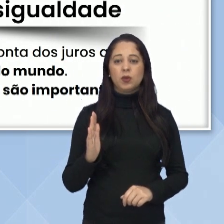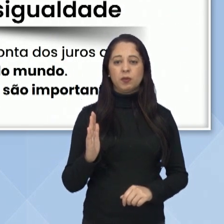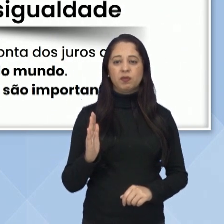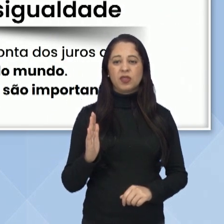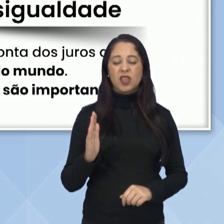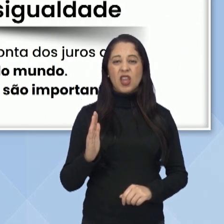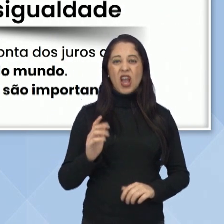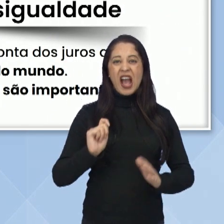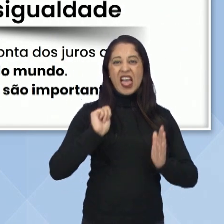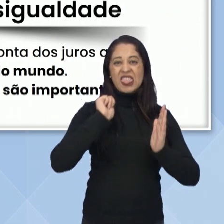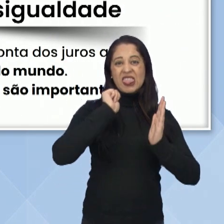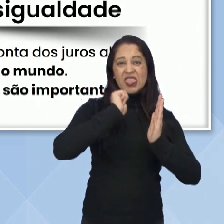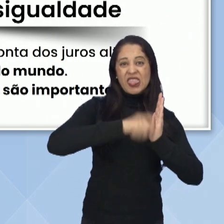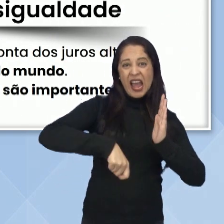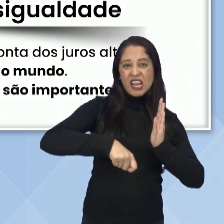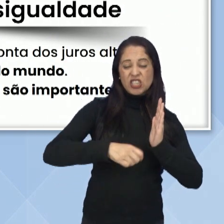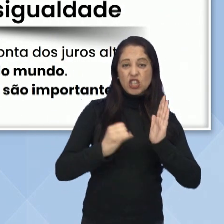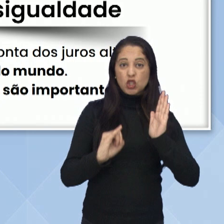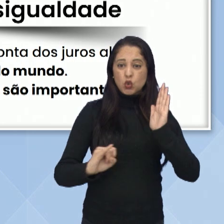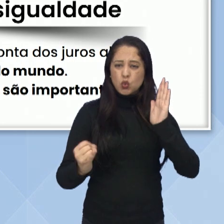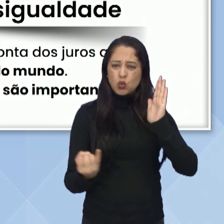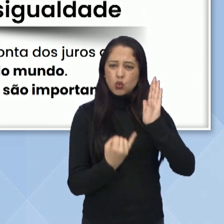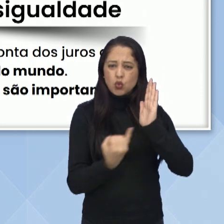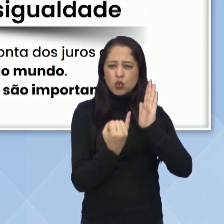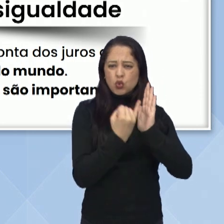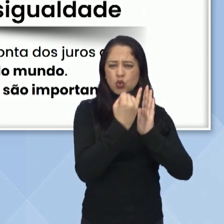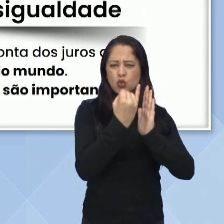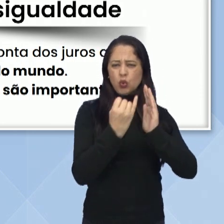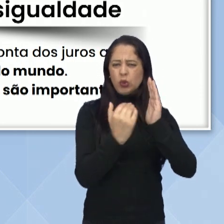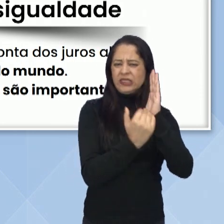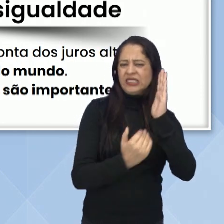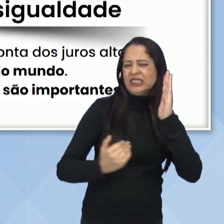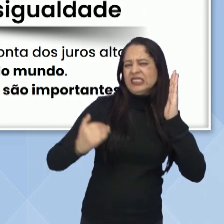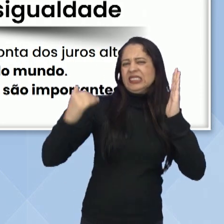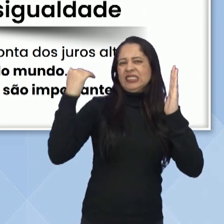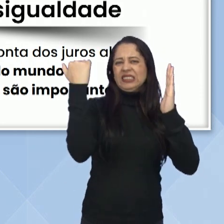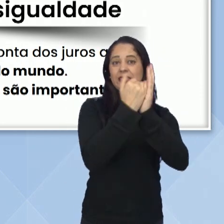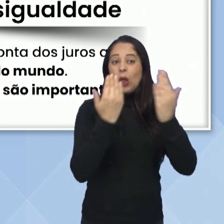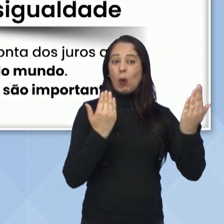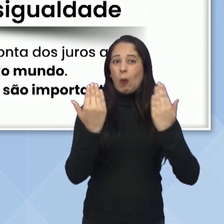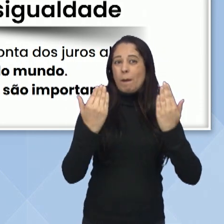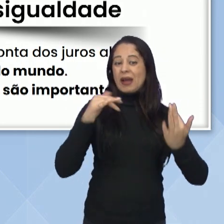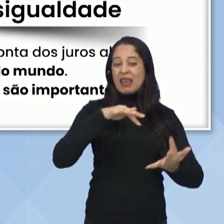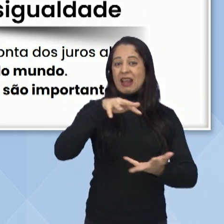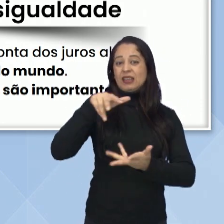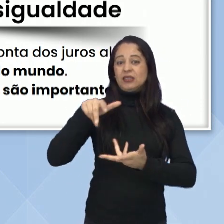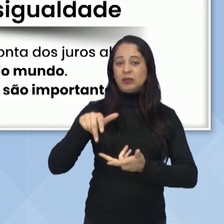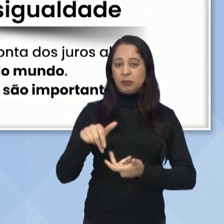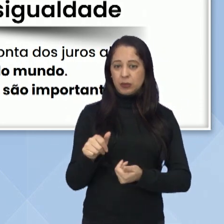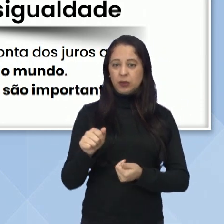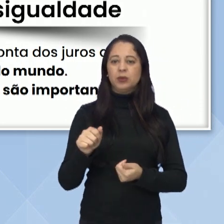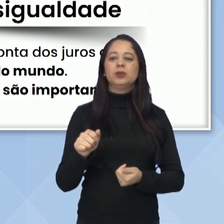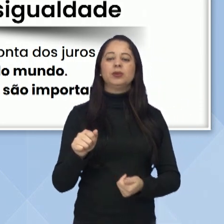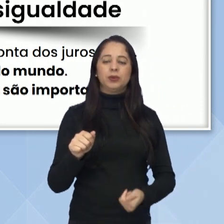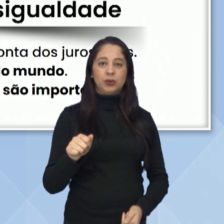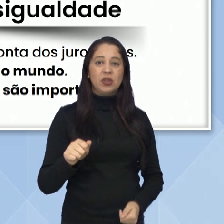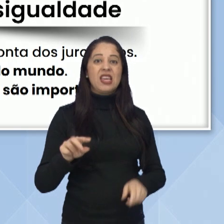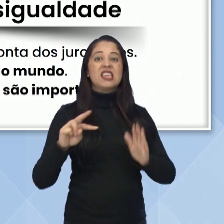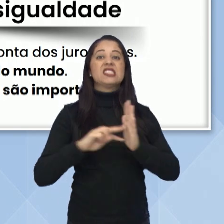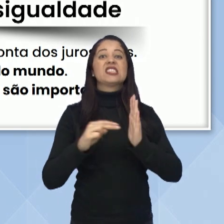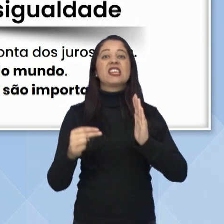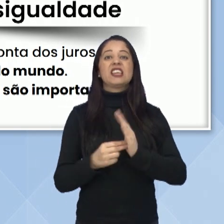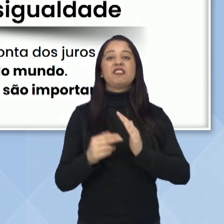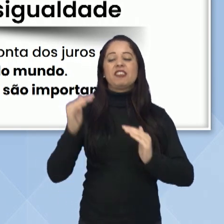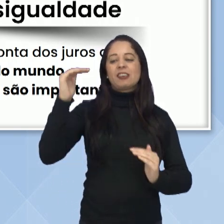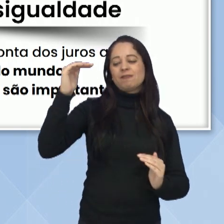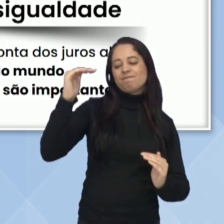maior taxa de juros do mundo e escancara ainda mais